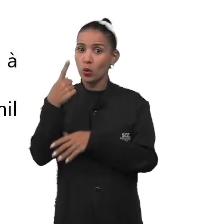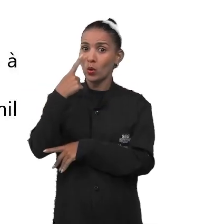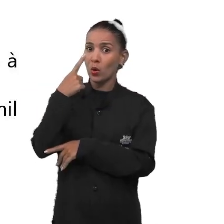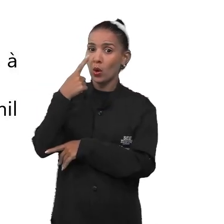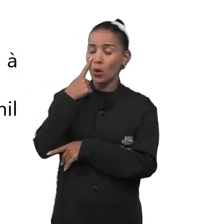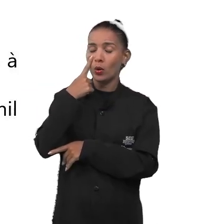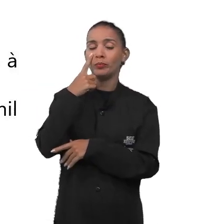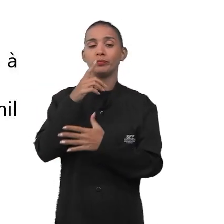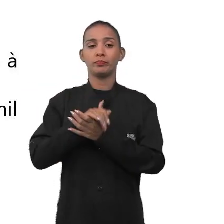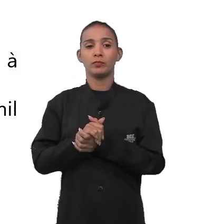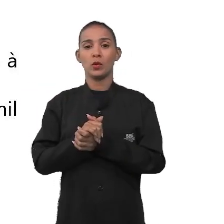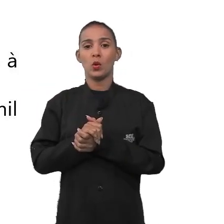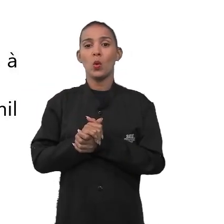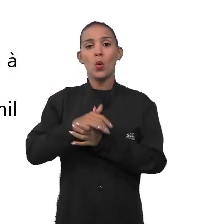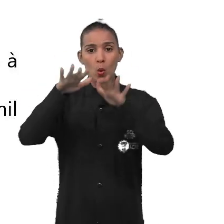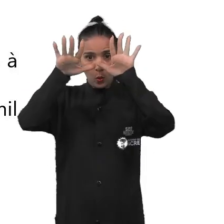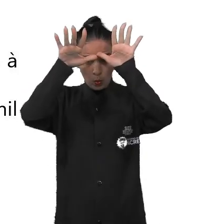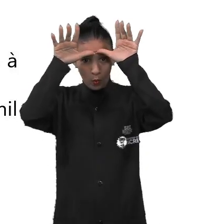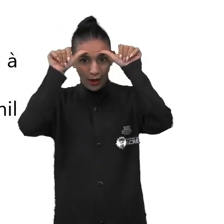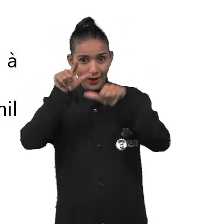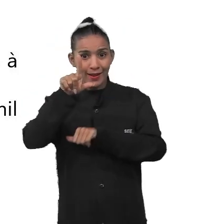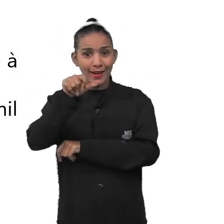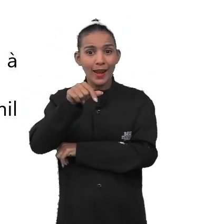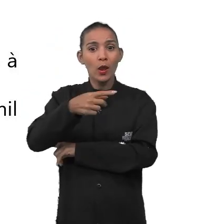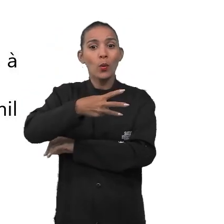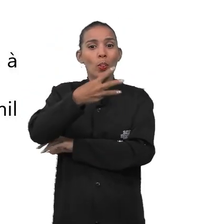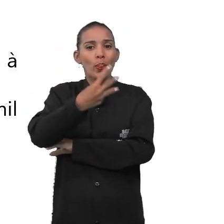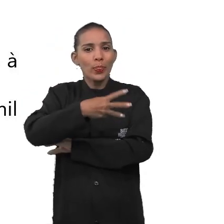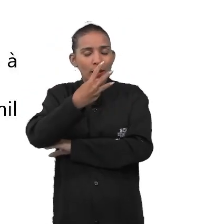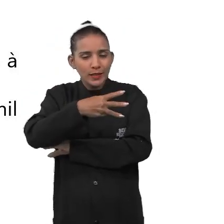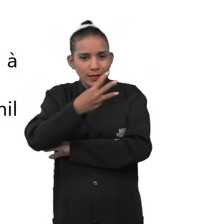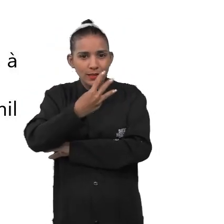O Acre é o terceiro estado menos populoso do Brasil,